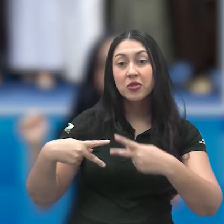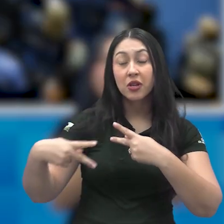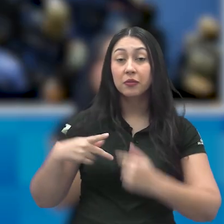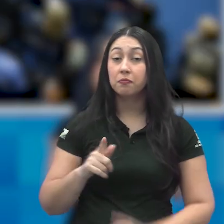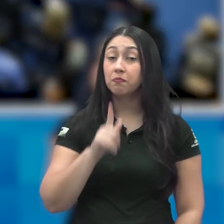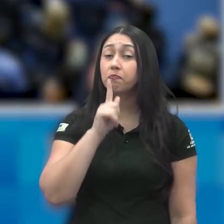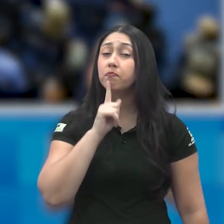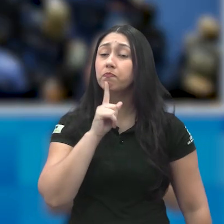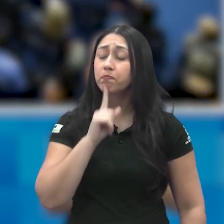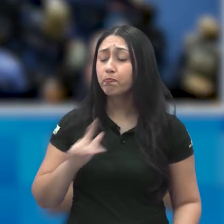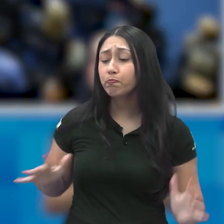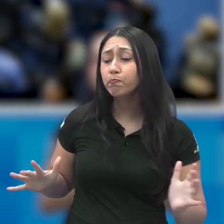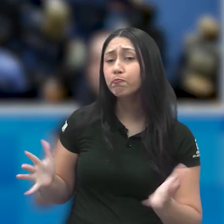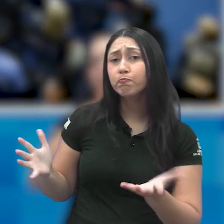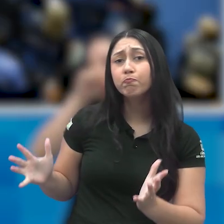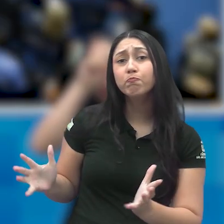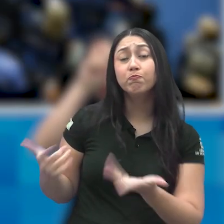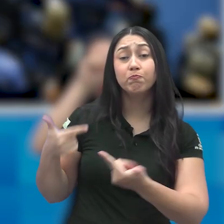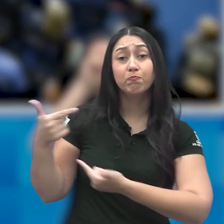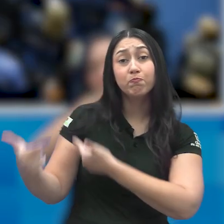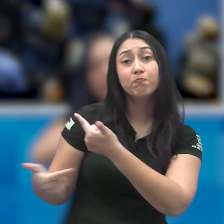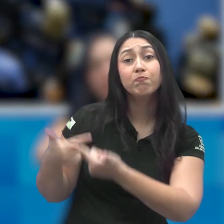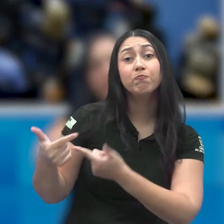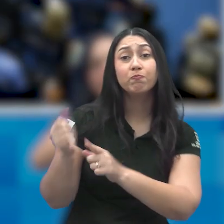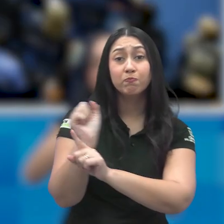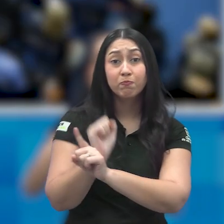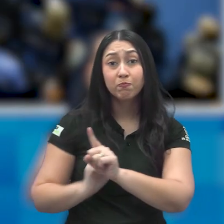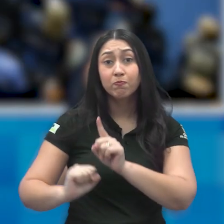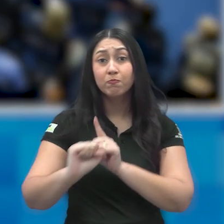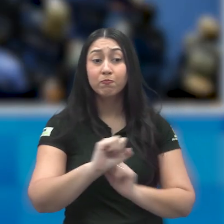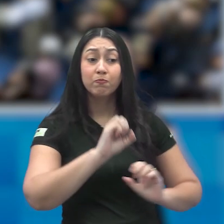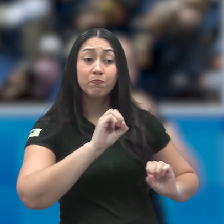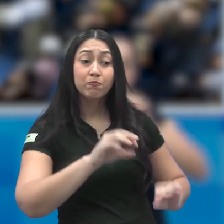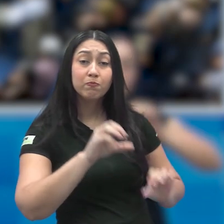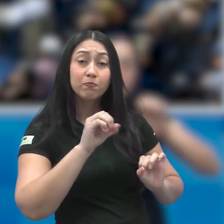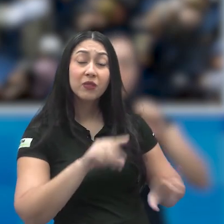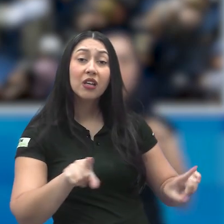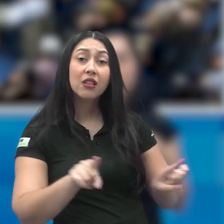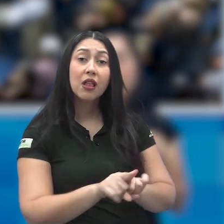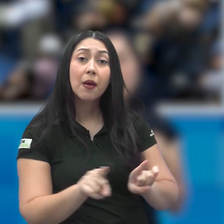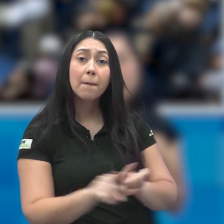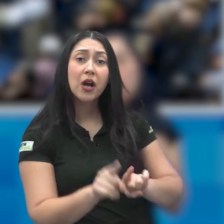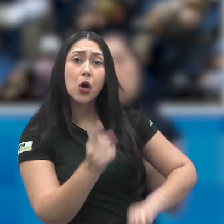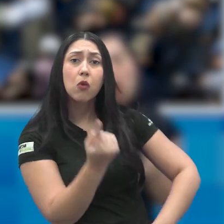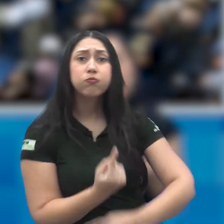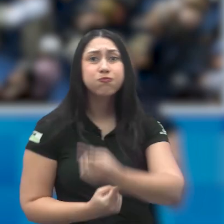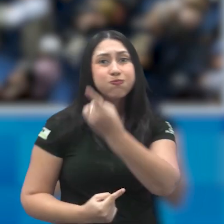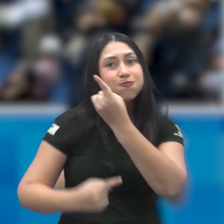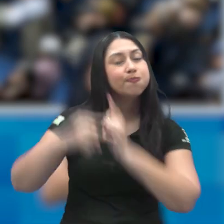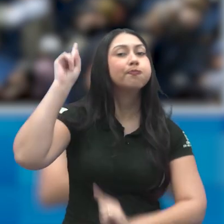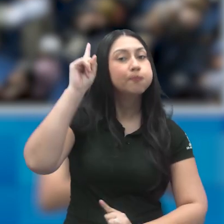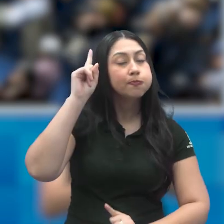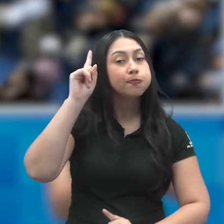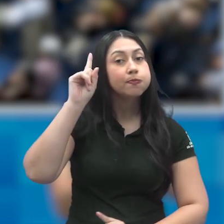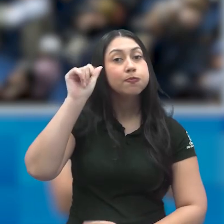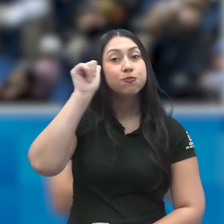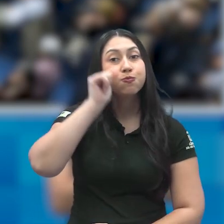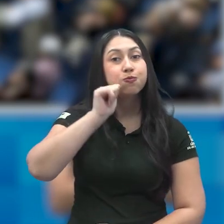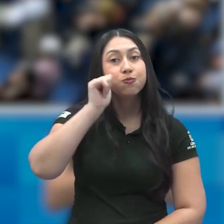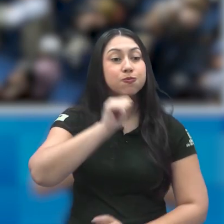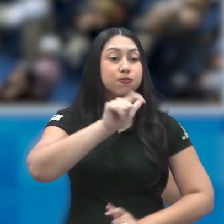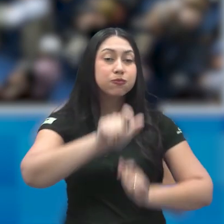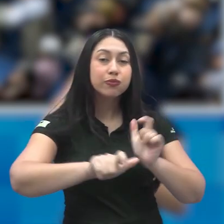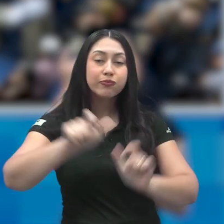cidade. Sérgio enalteceu o trabalho social, educacional e a transformação de vida